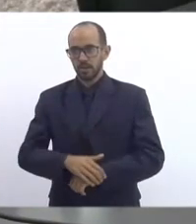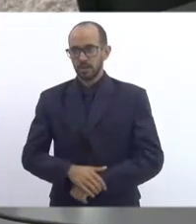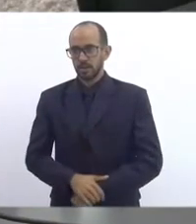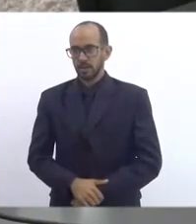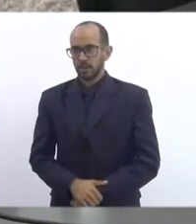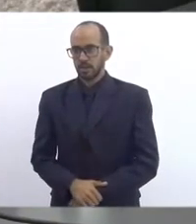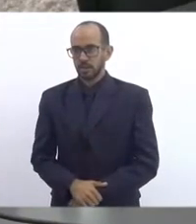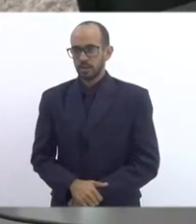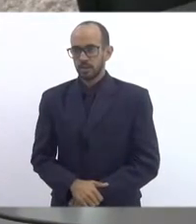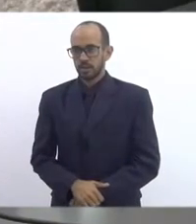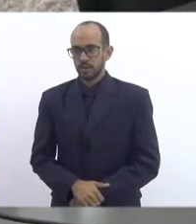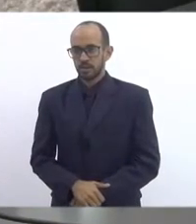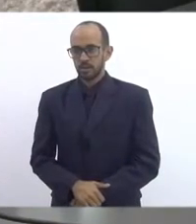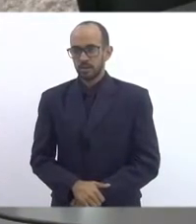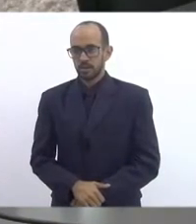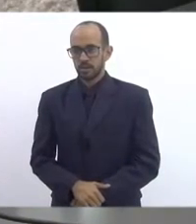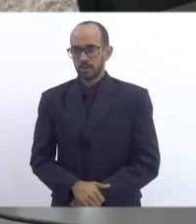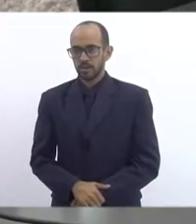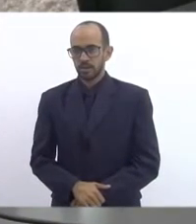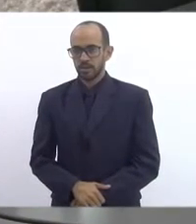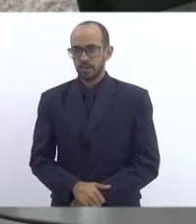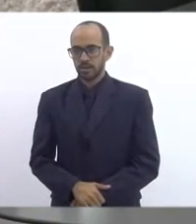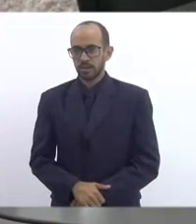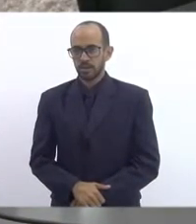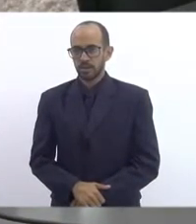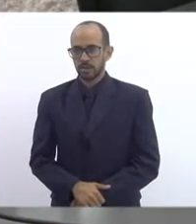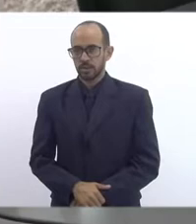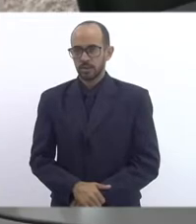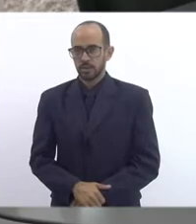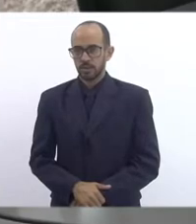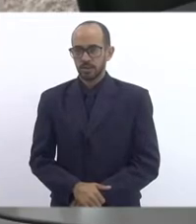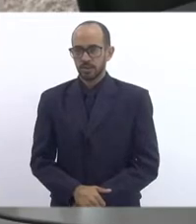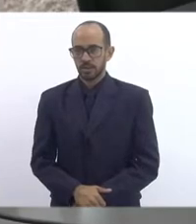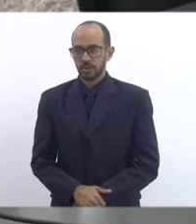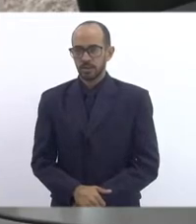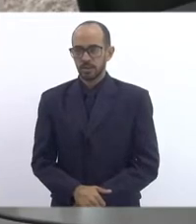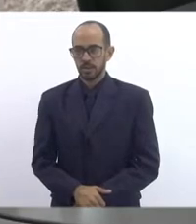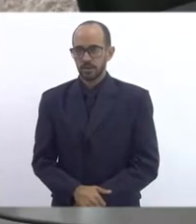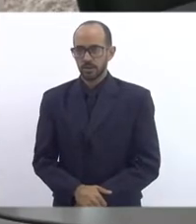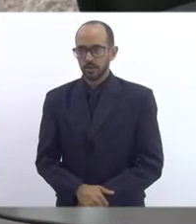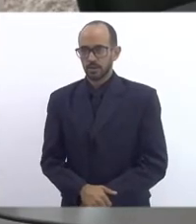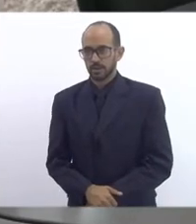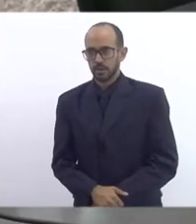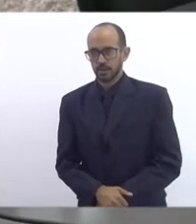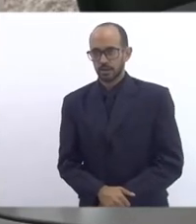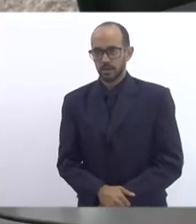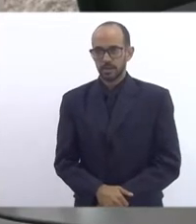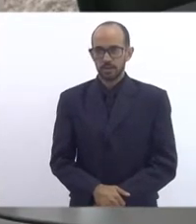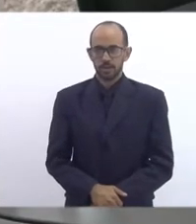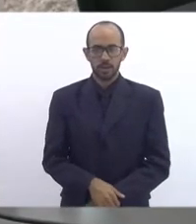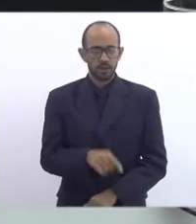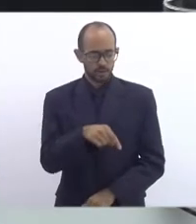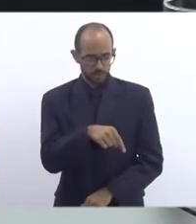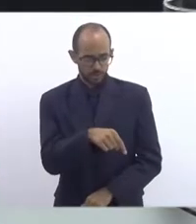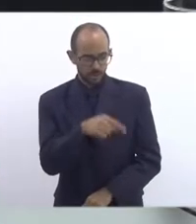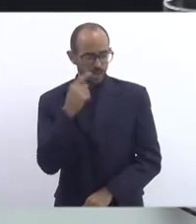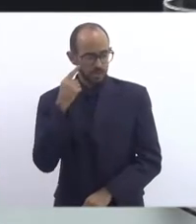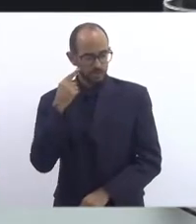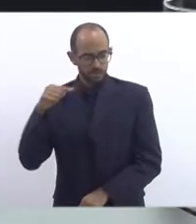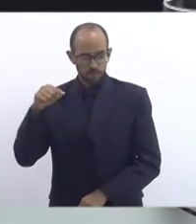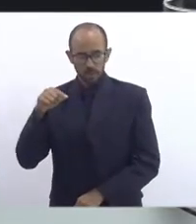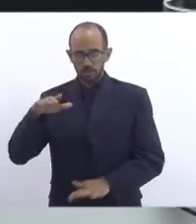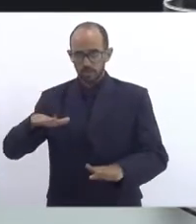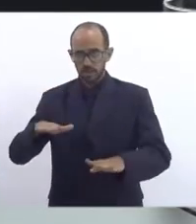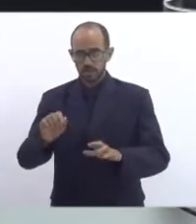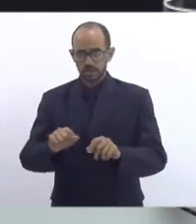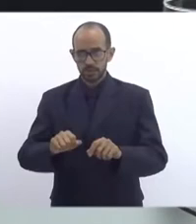Ele quer acrescentar o dia, né? O mês. Mês. Aqui é a semana, mas a semana está